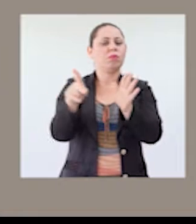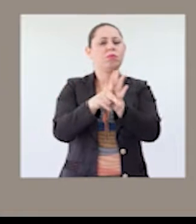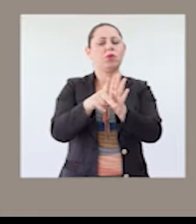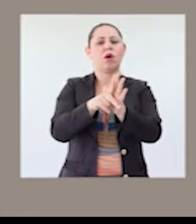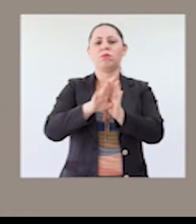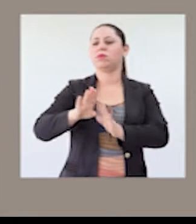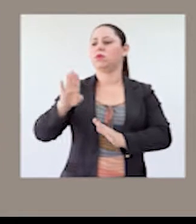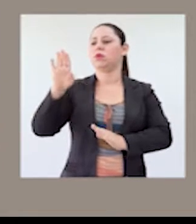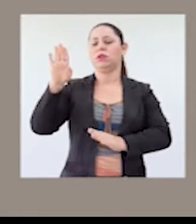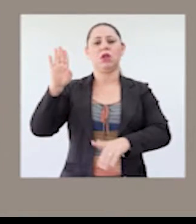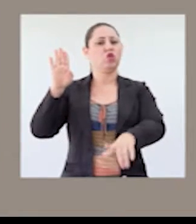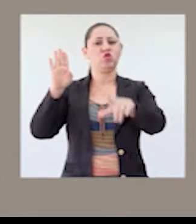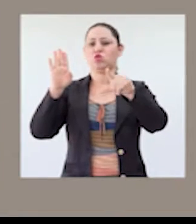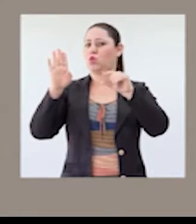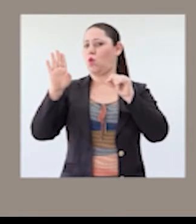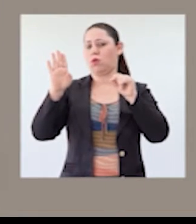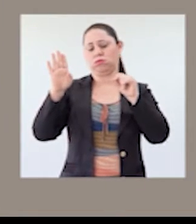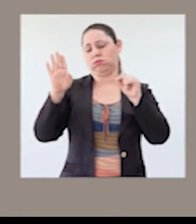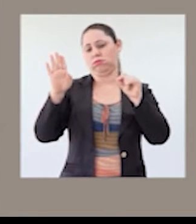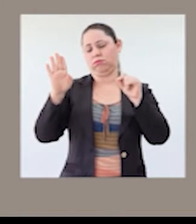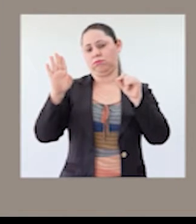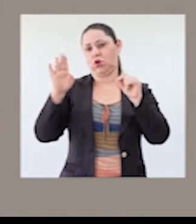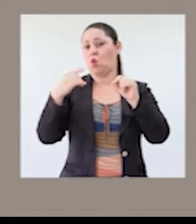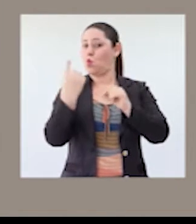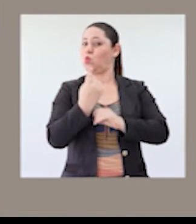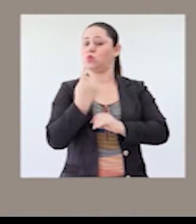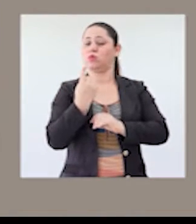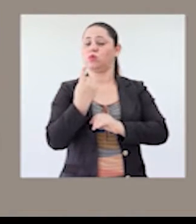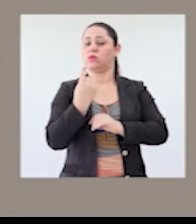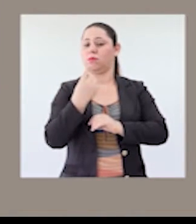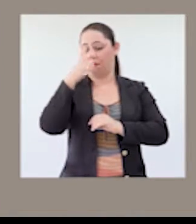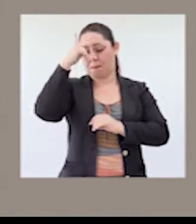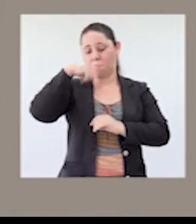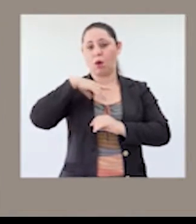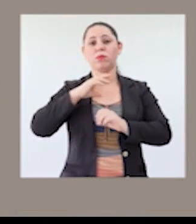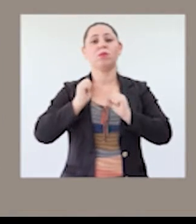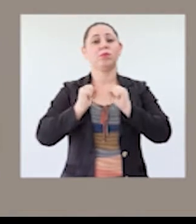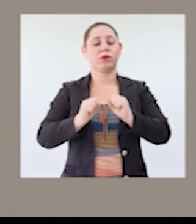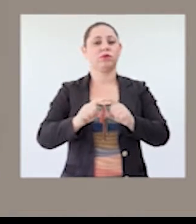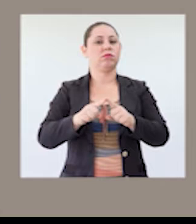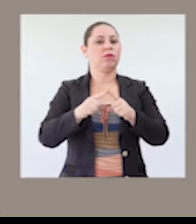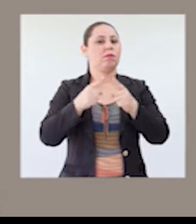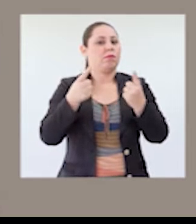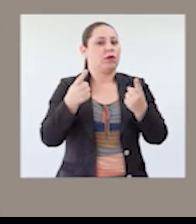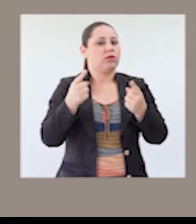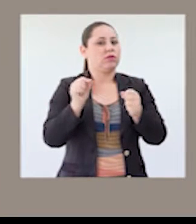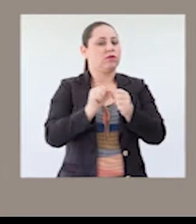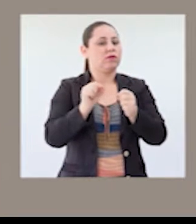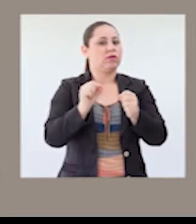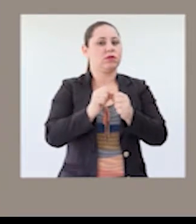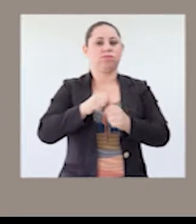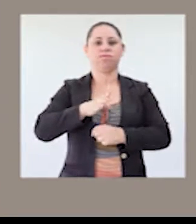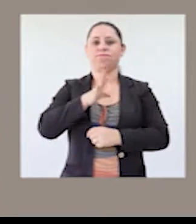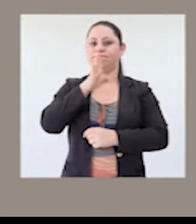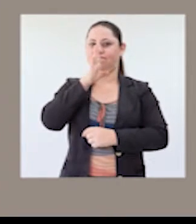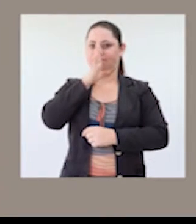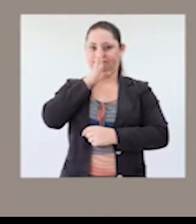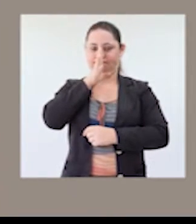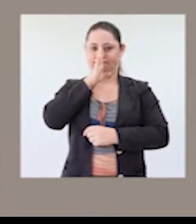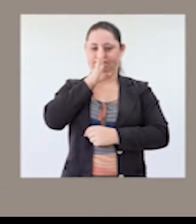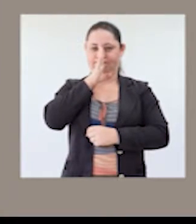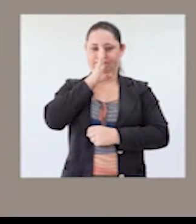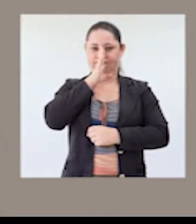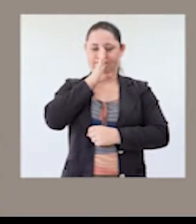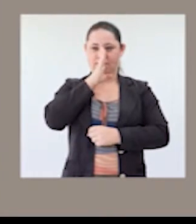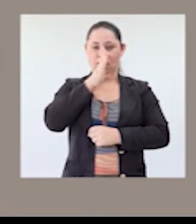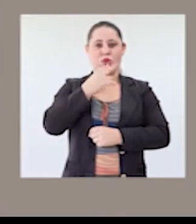do candidato de sua preferência. O eleitor individualmente ele pode usar esse material, porém ele tem que fazer isso de forma silenciosa,